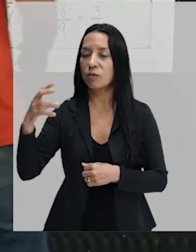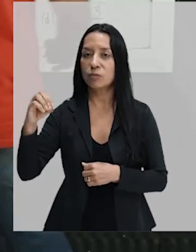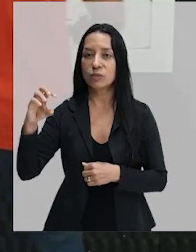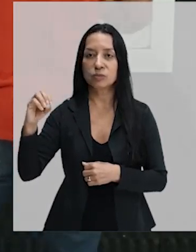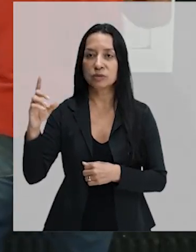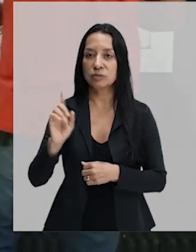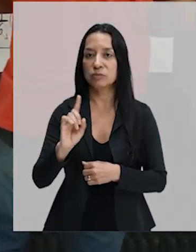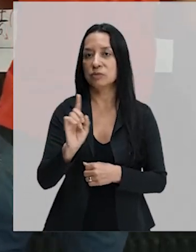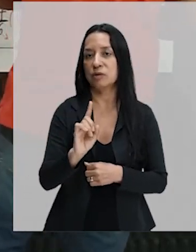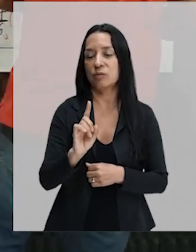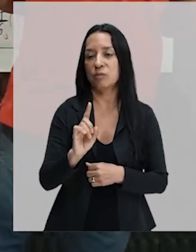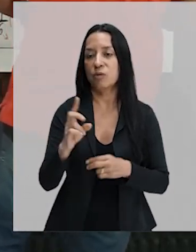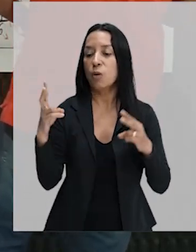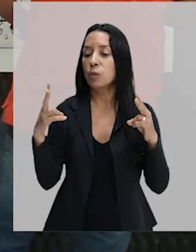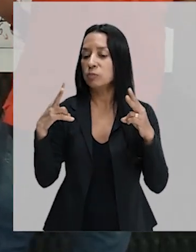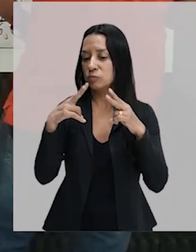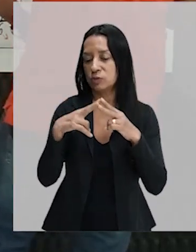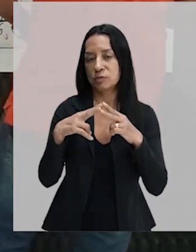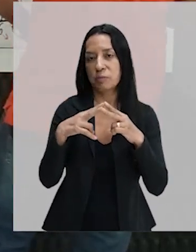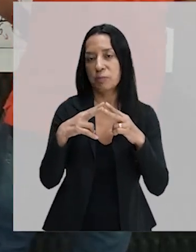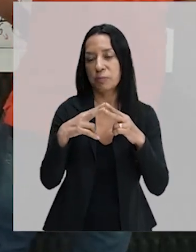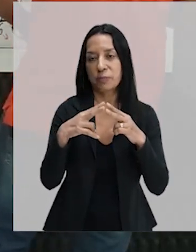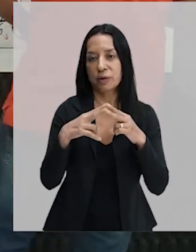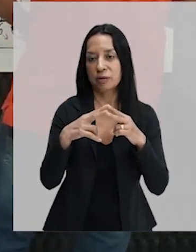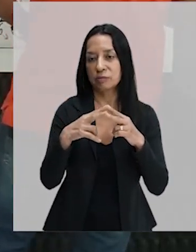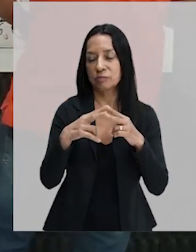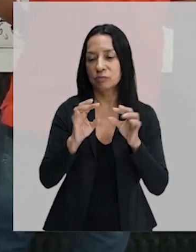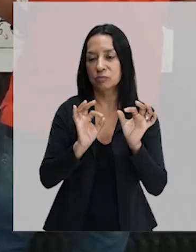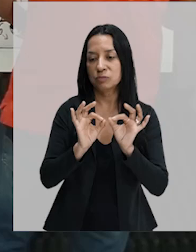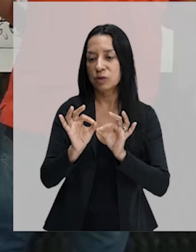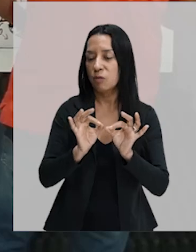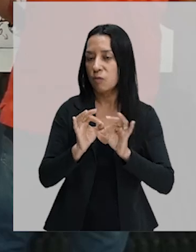também, esse par aqui, ele não forma